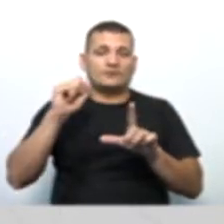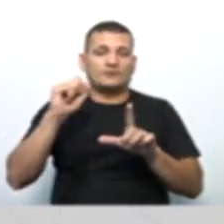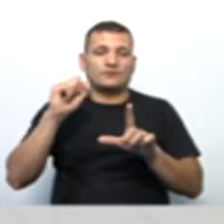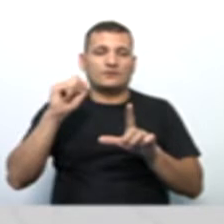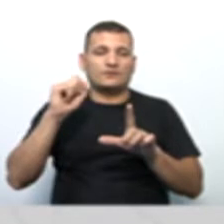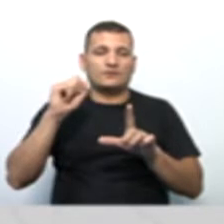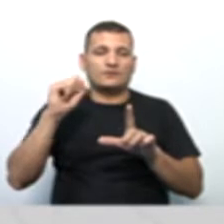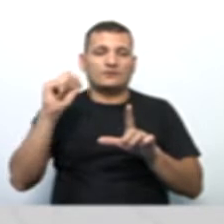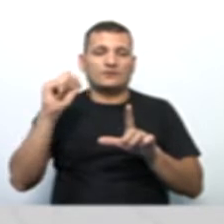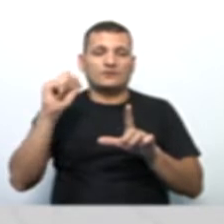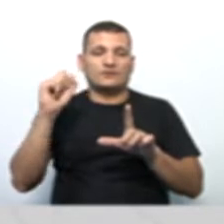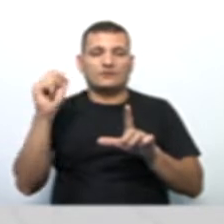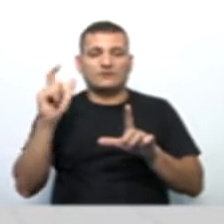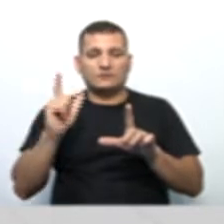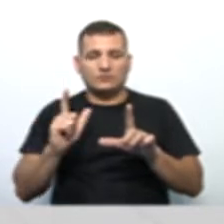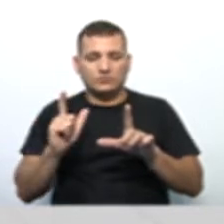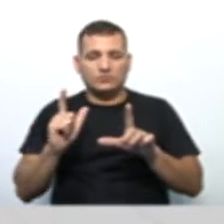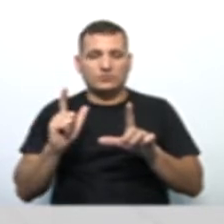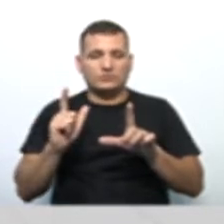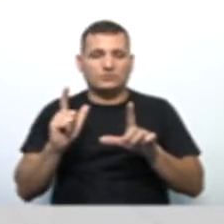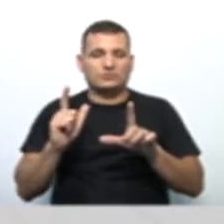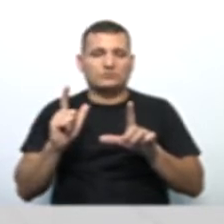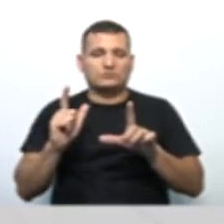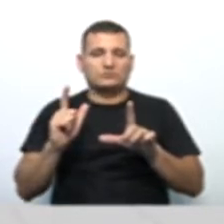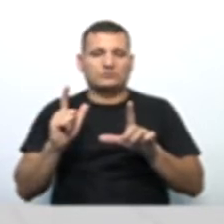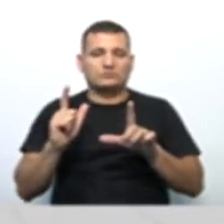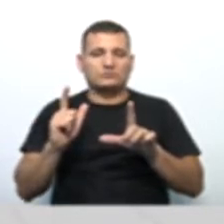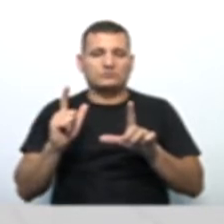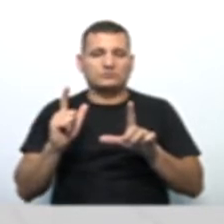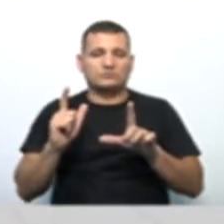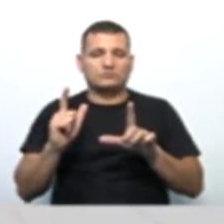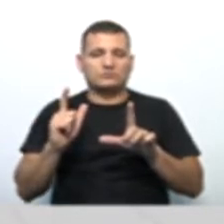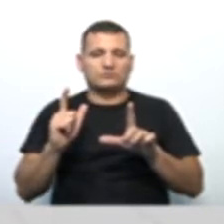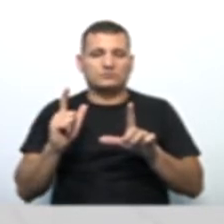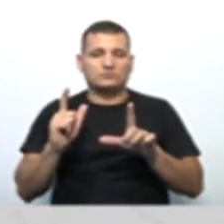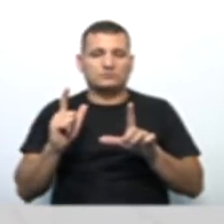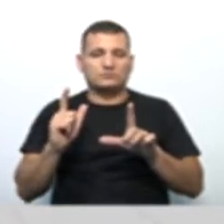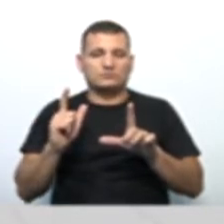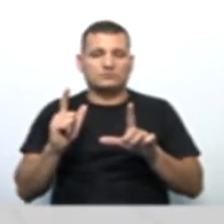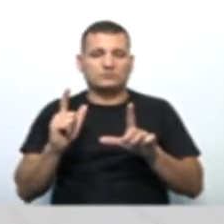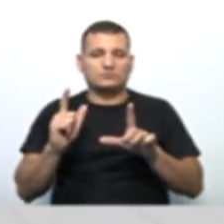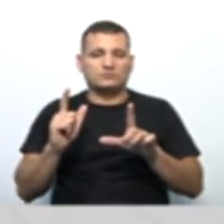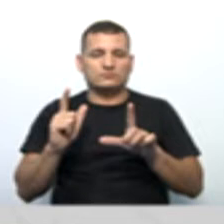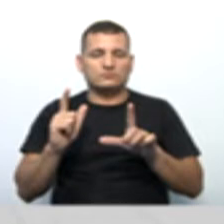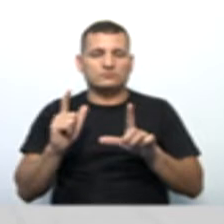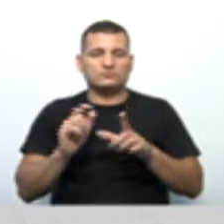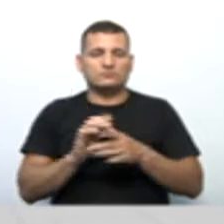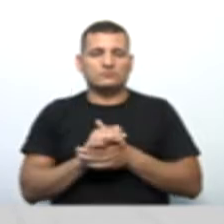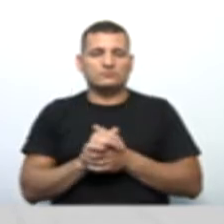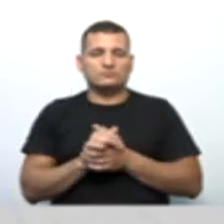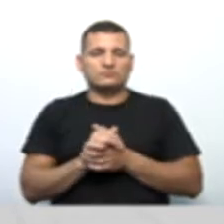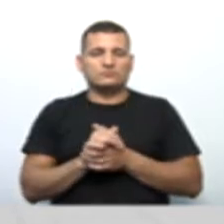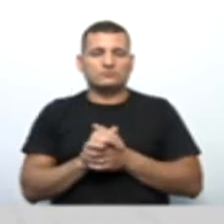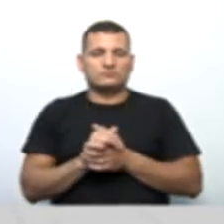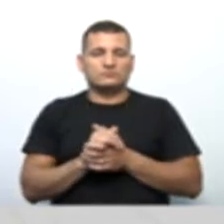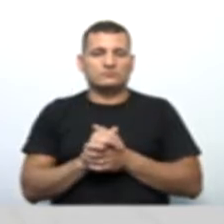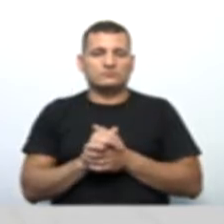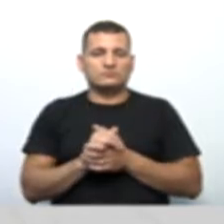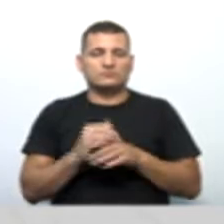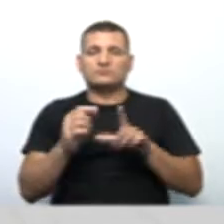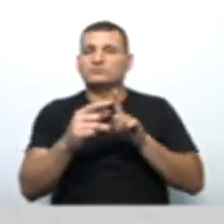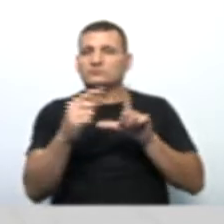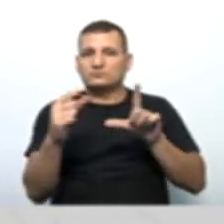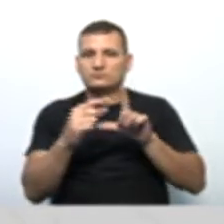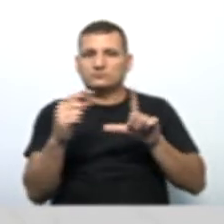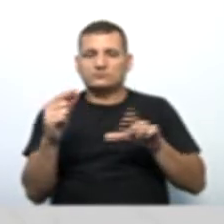confusão o texto preto no branco antigo banco antigo fica quase um beijo e o texto branco no